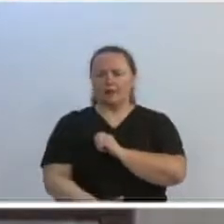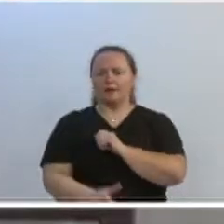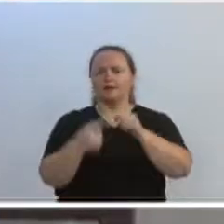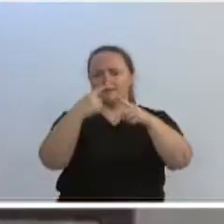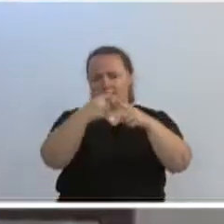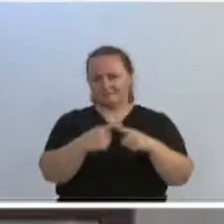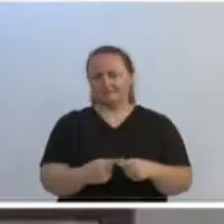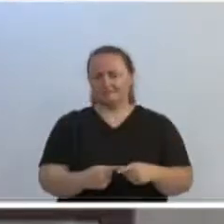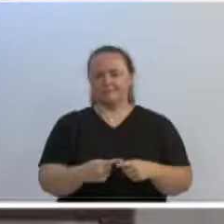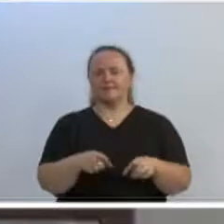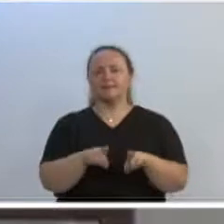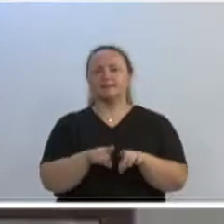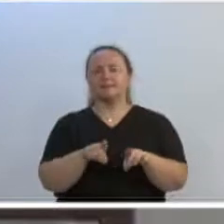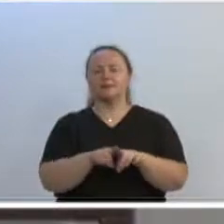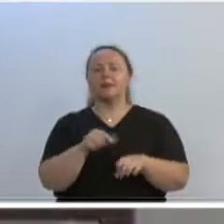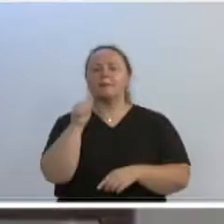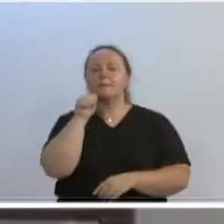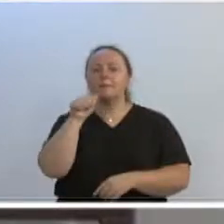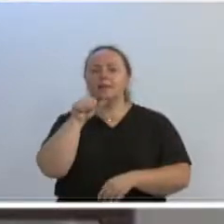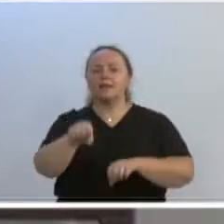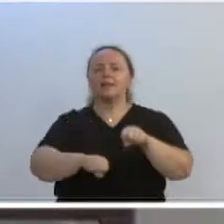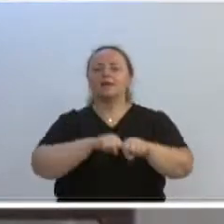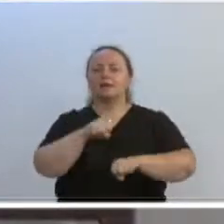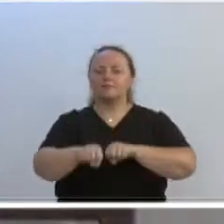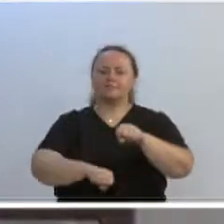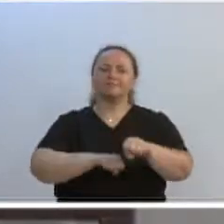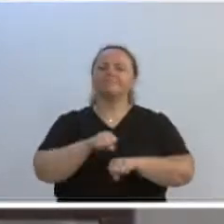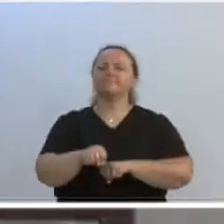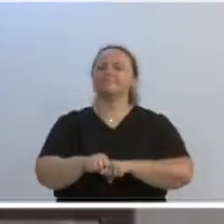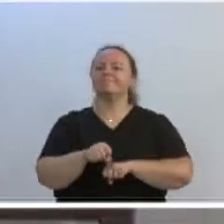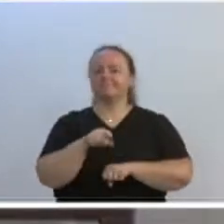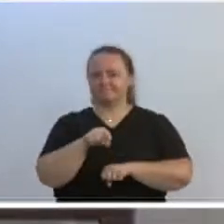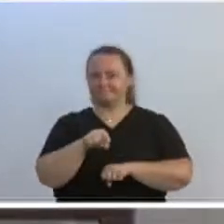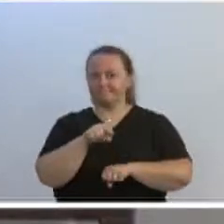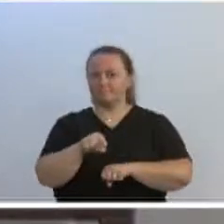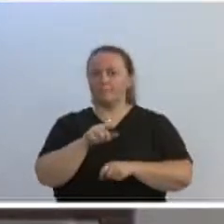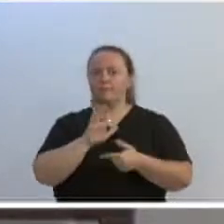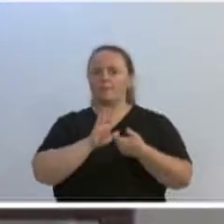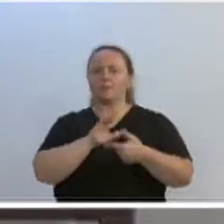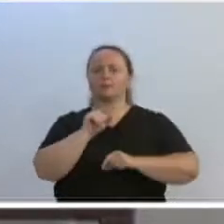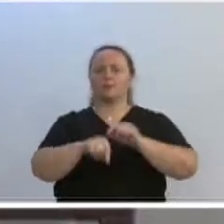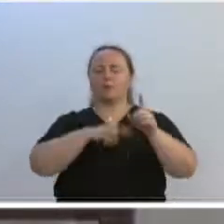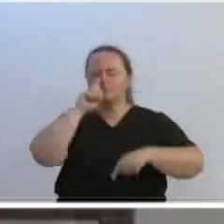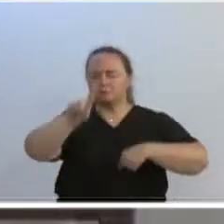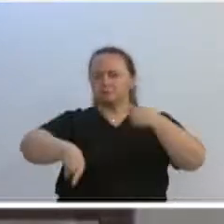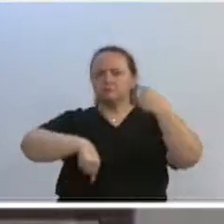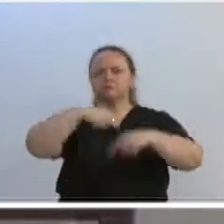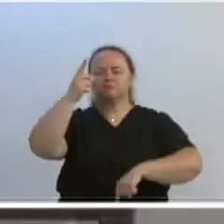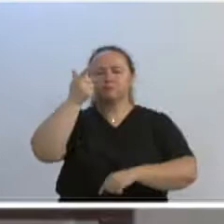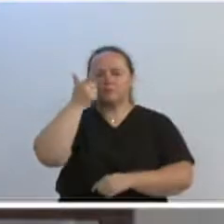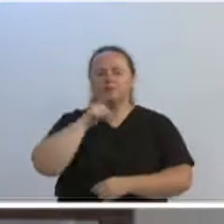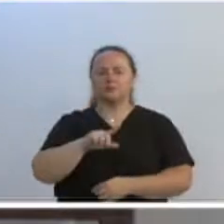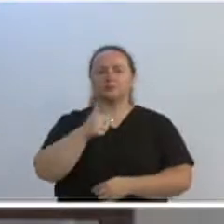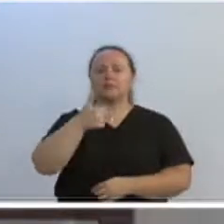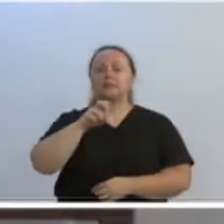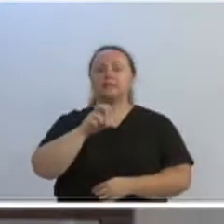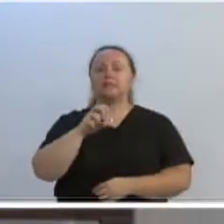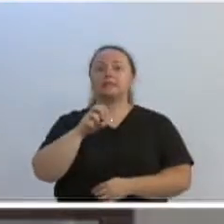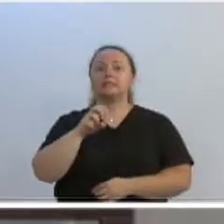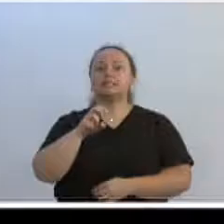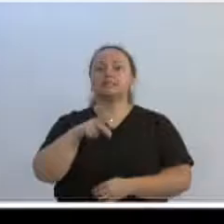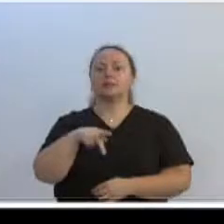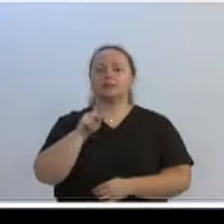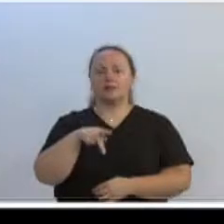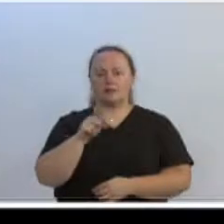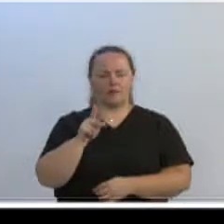especial a ciclista ana luiza panini que já foi nessa casa legislativa que mostrou garra e superação ao pedalar 15 quilômetros macho caso